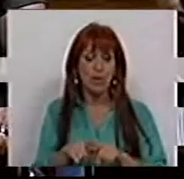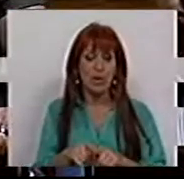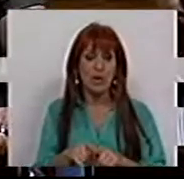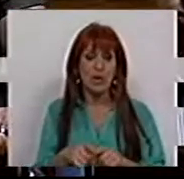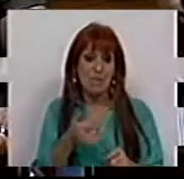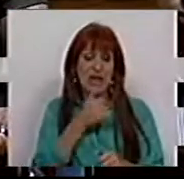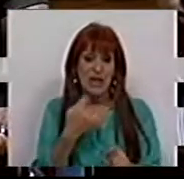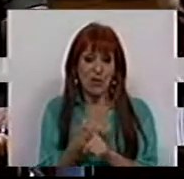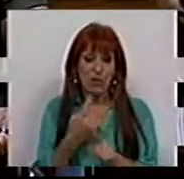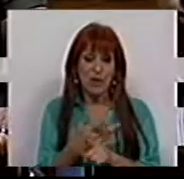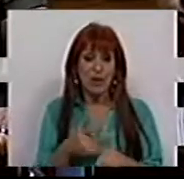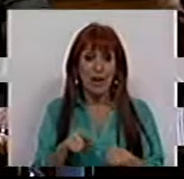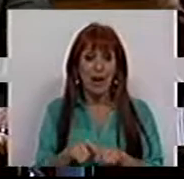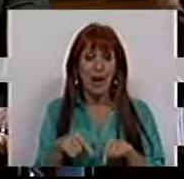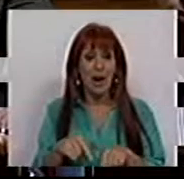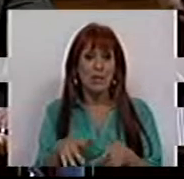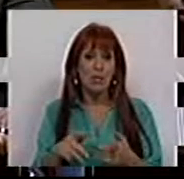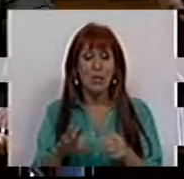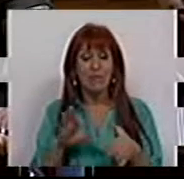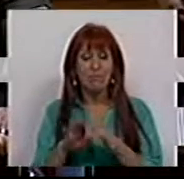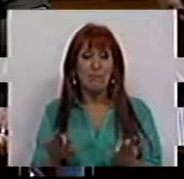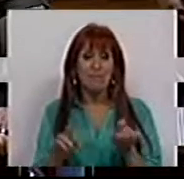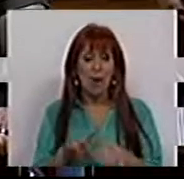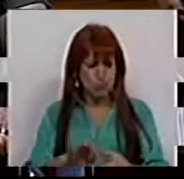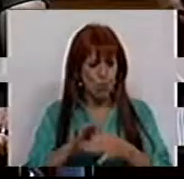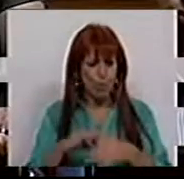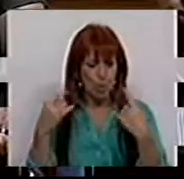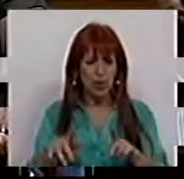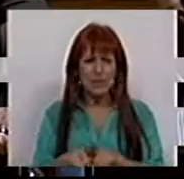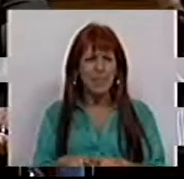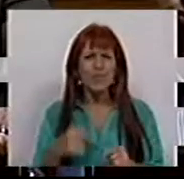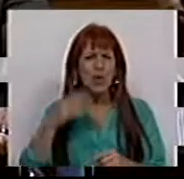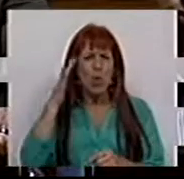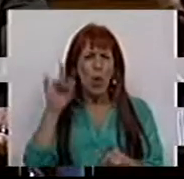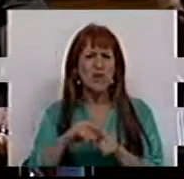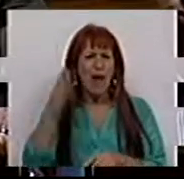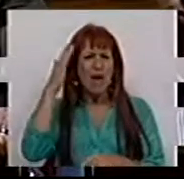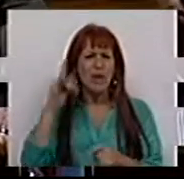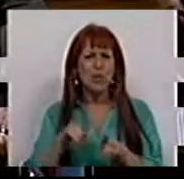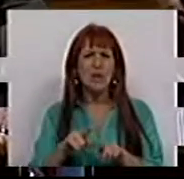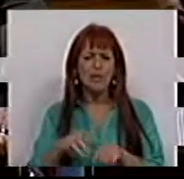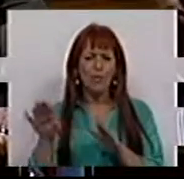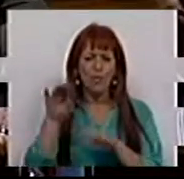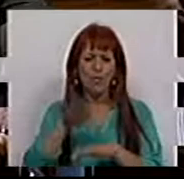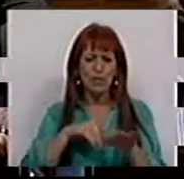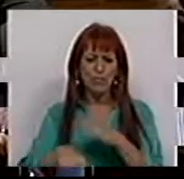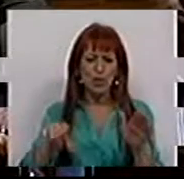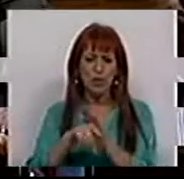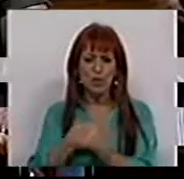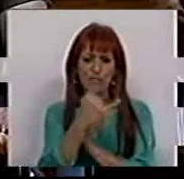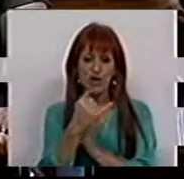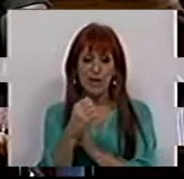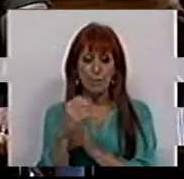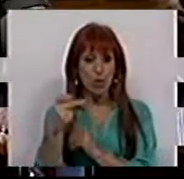das medidas. É preciso que isto aconteça de forma consistente e não nos parece que a previsão feita no artigo